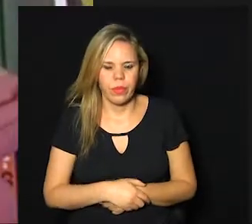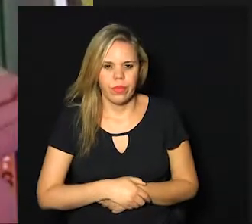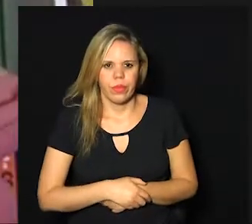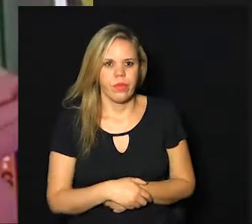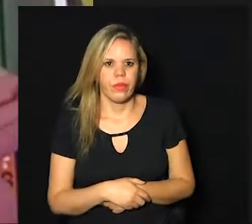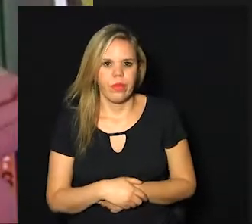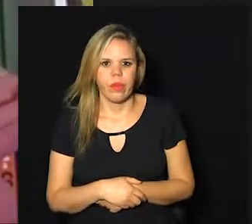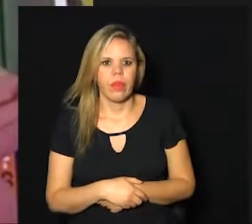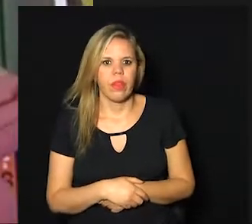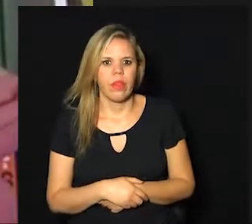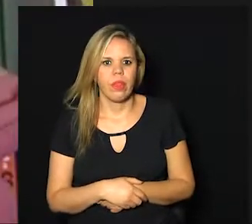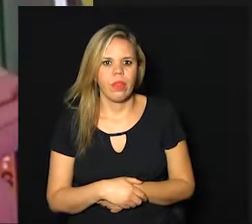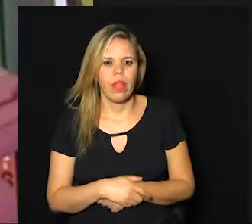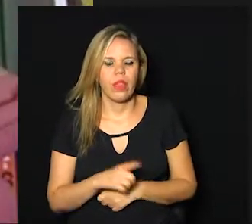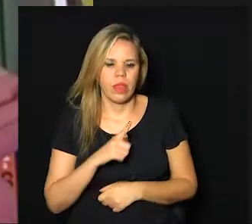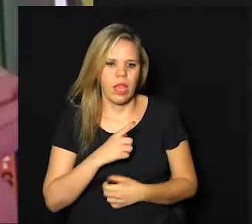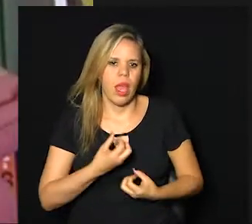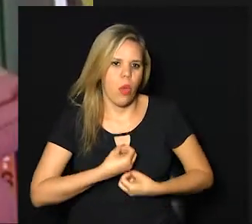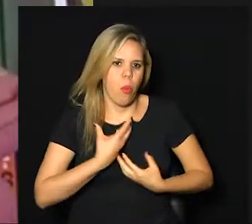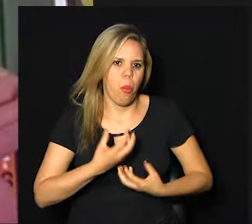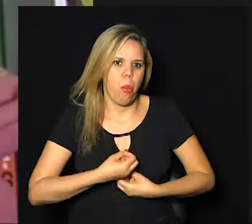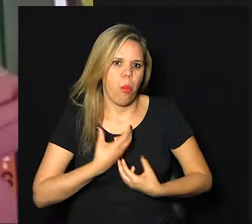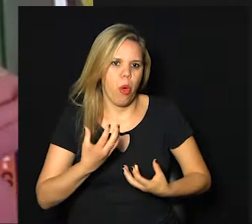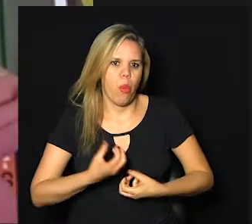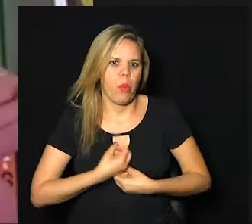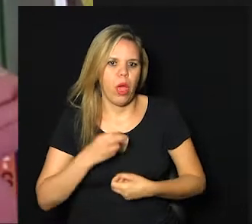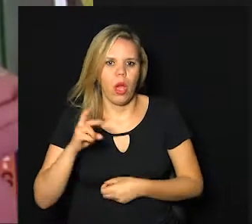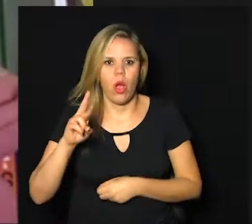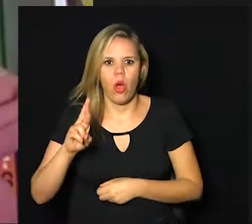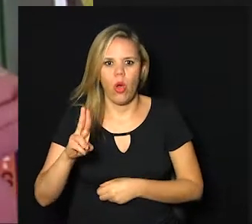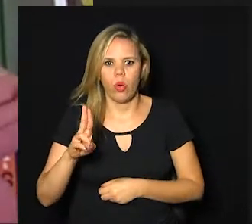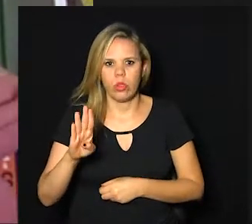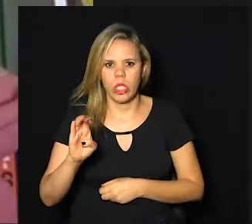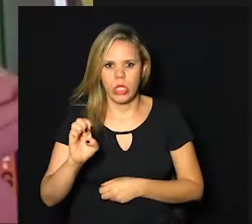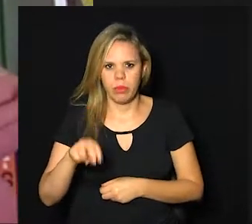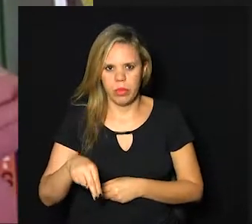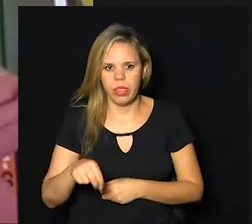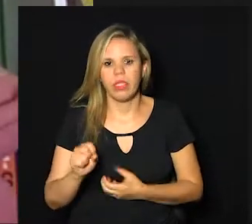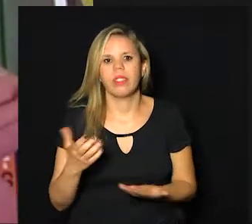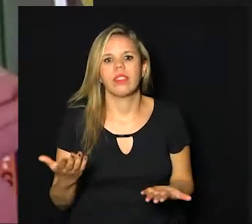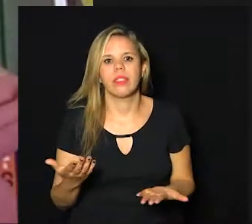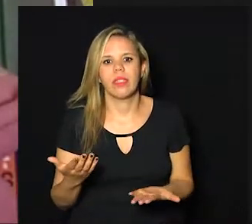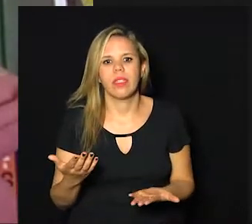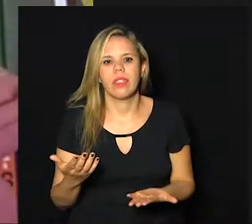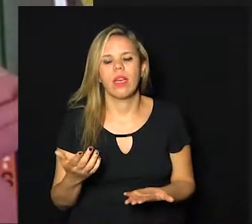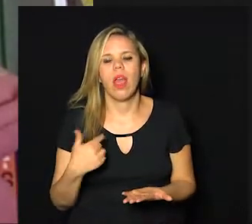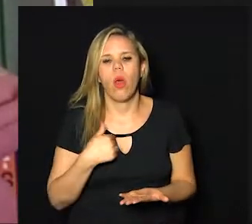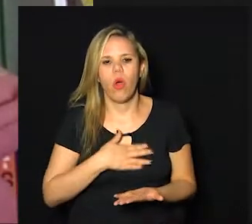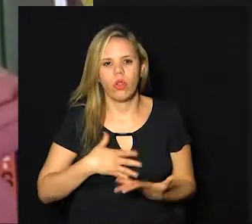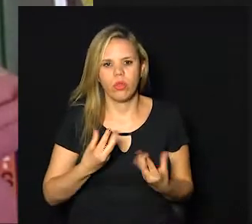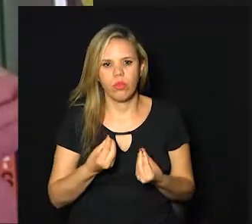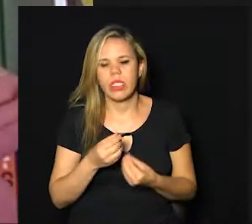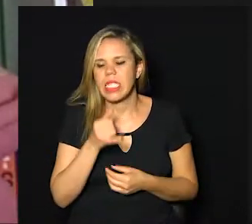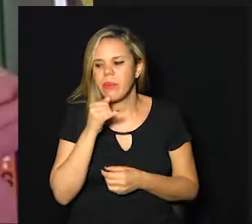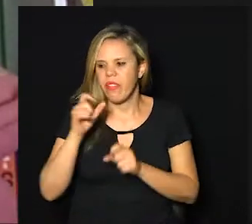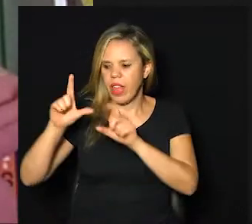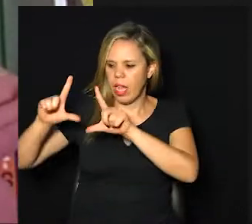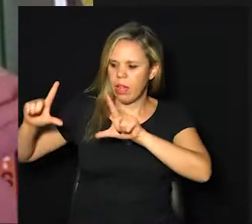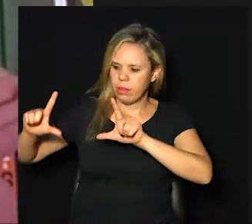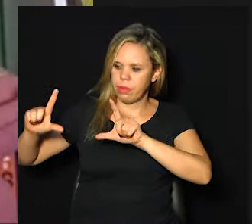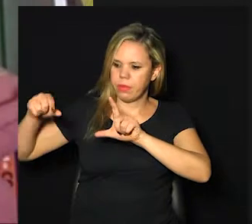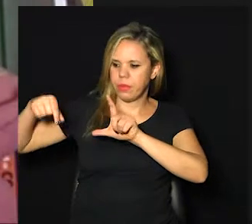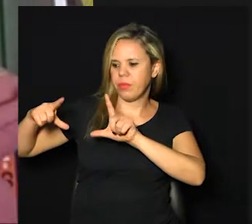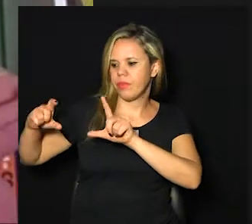Olha, eu tenho um poema do Rubem Alves que eu gosto bastante, que ele vai falar sobre o retrato, né? E ele